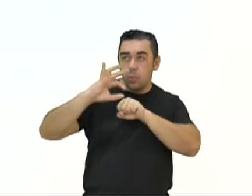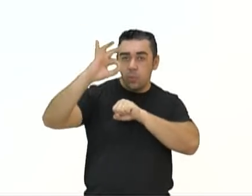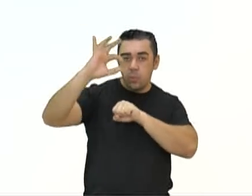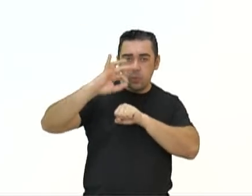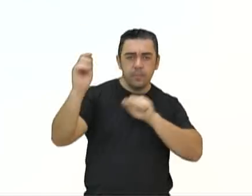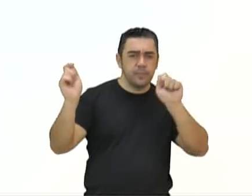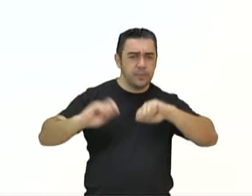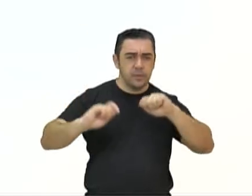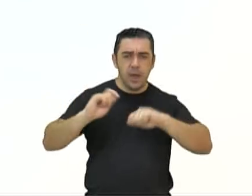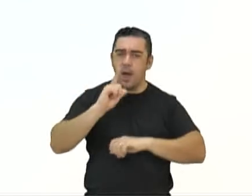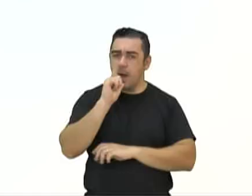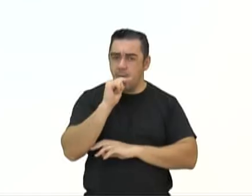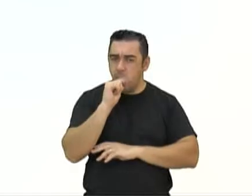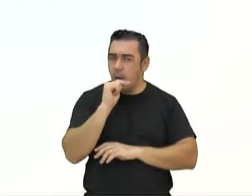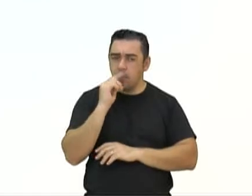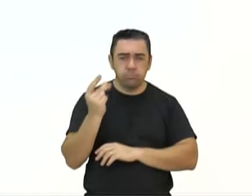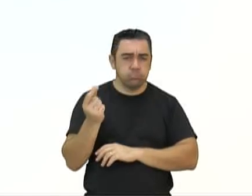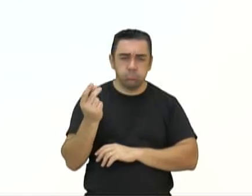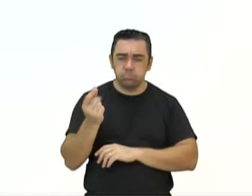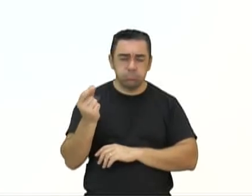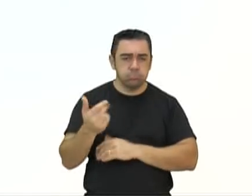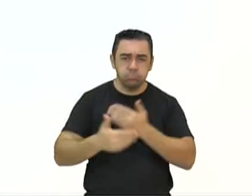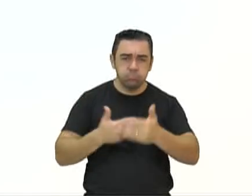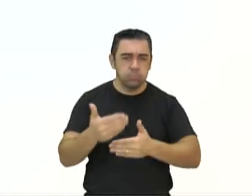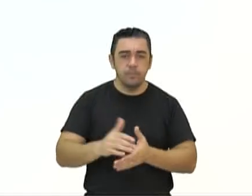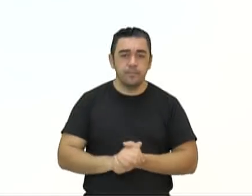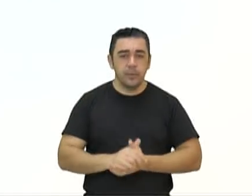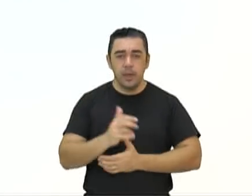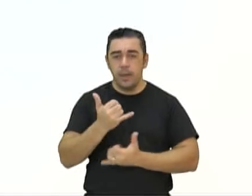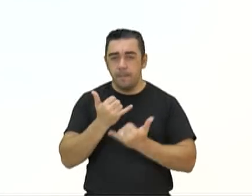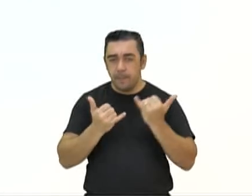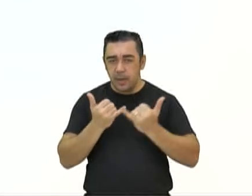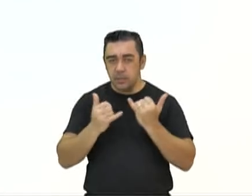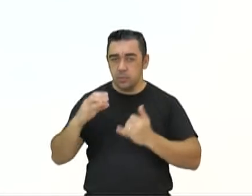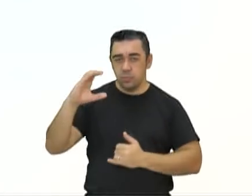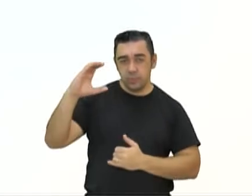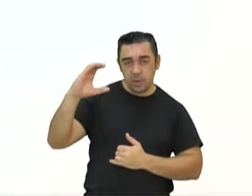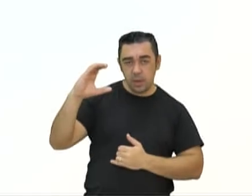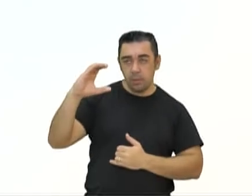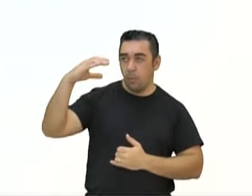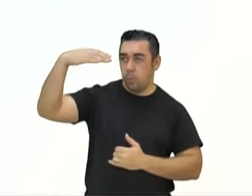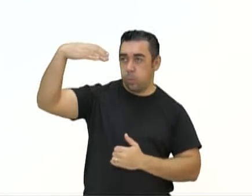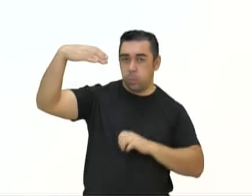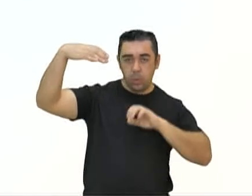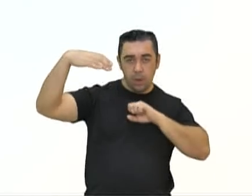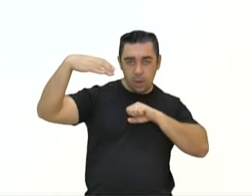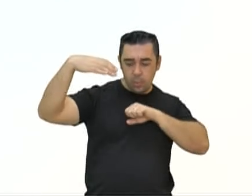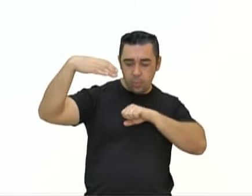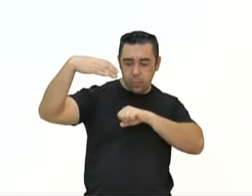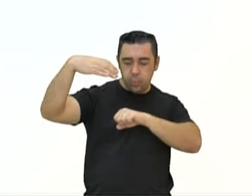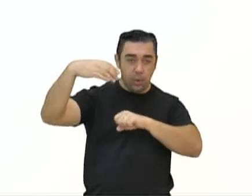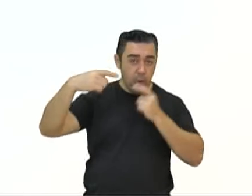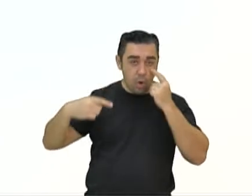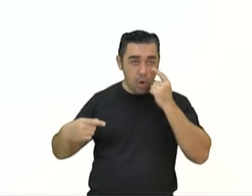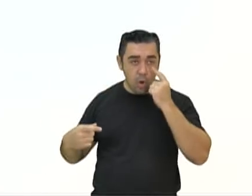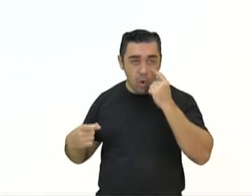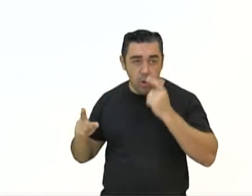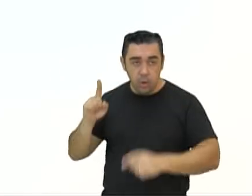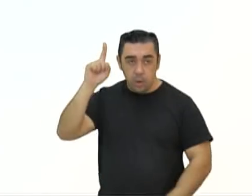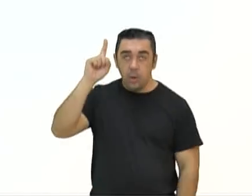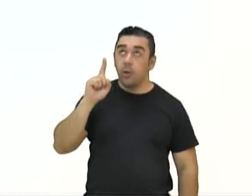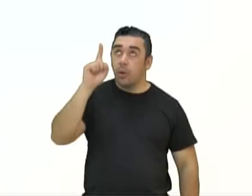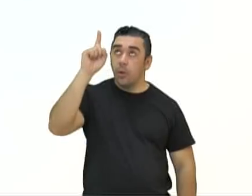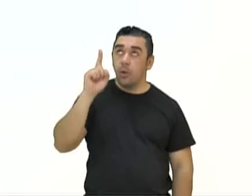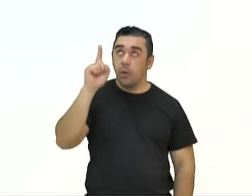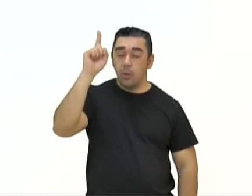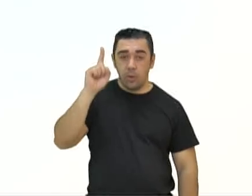na água e possuem a forma clássica de um C, como vocês podem ver lá na imagem. E eu quero que vocês